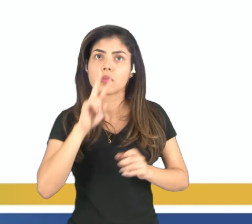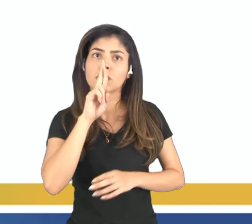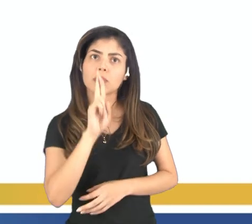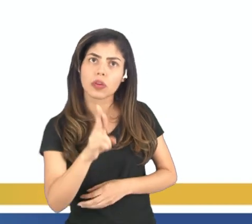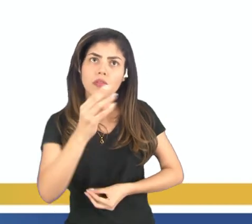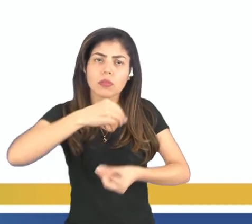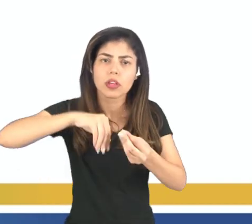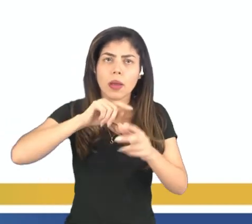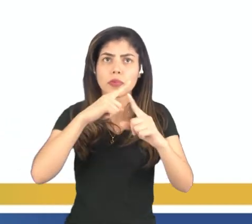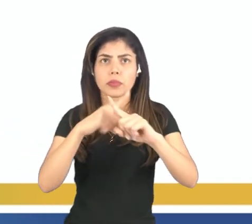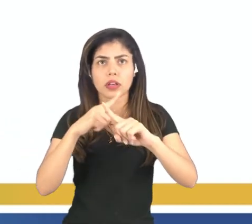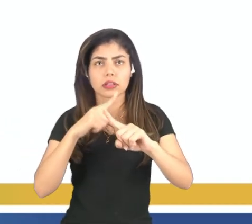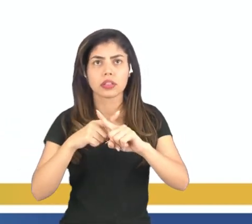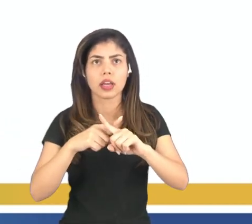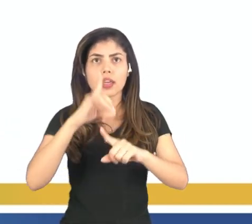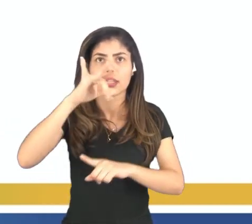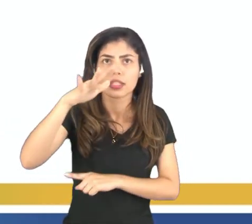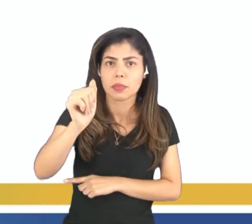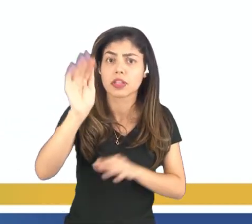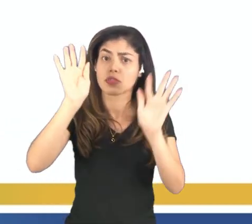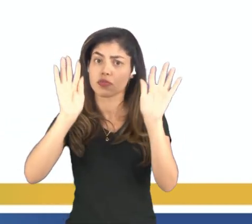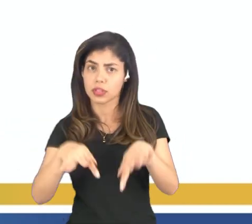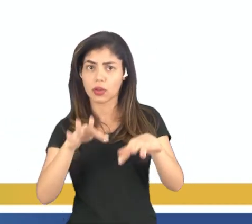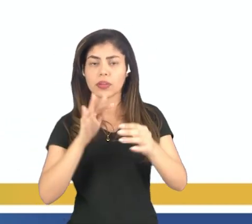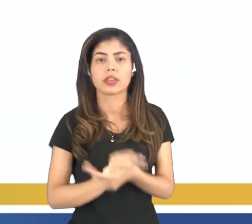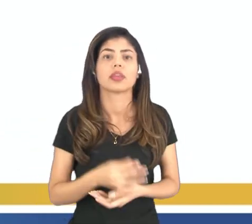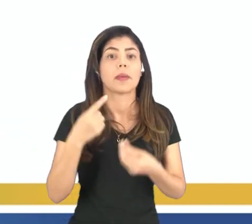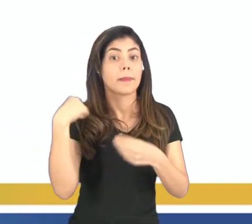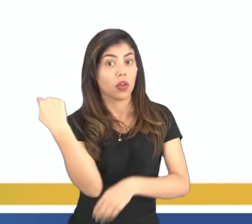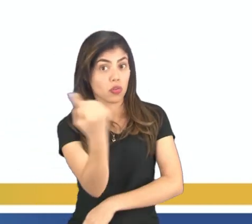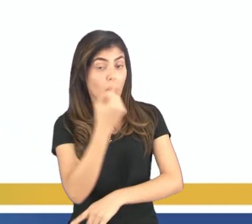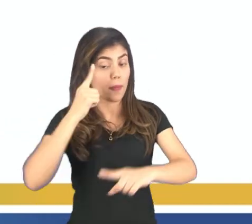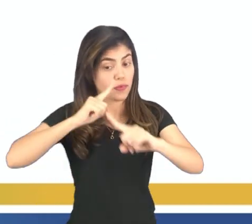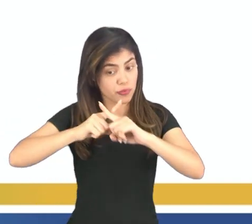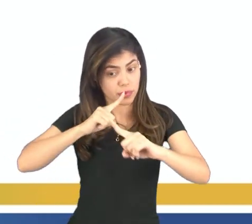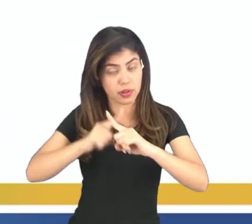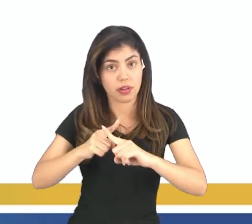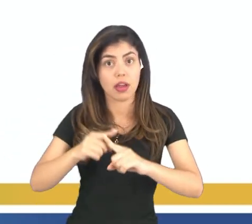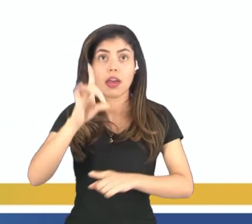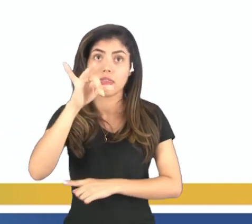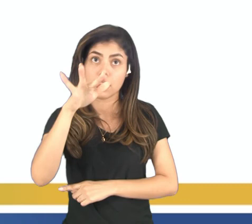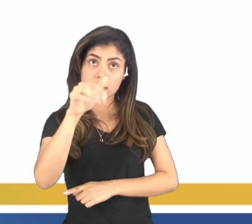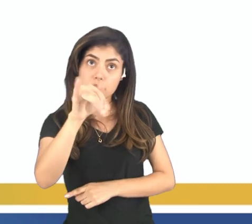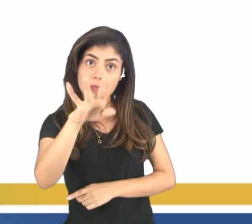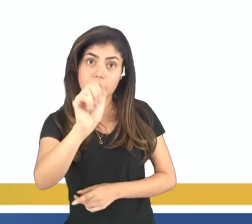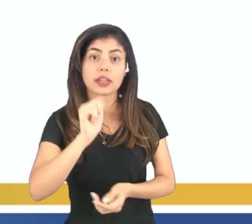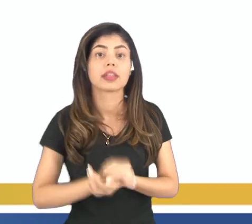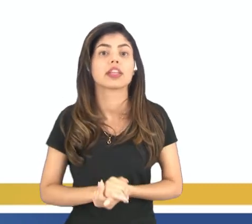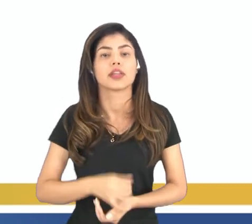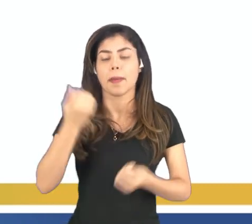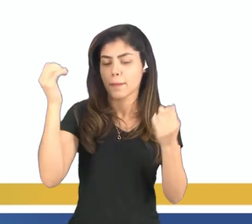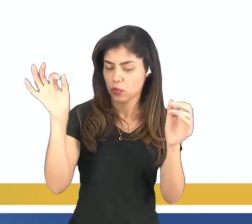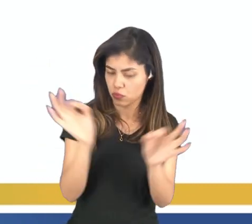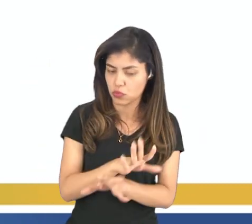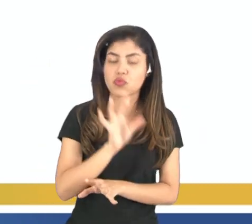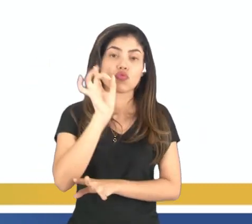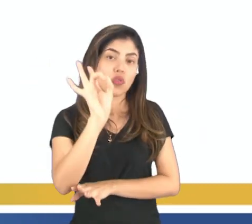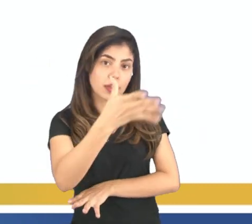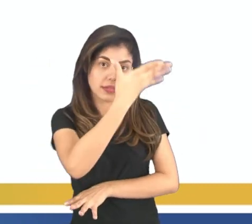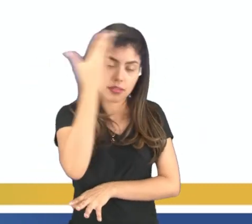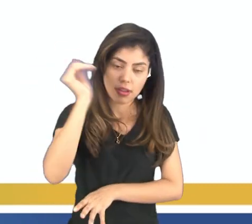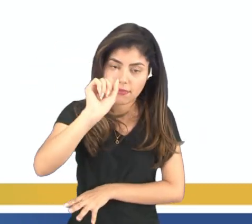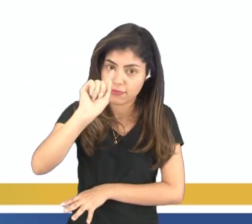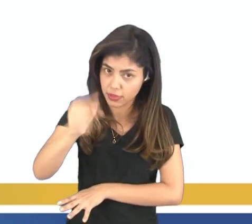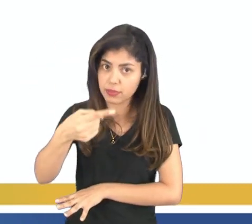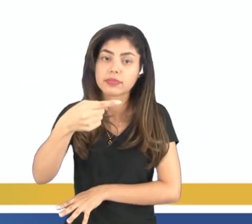situações que envolvem a multiplicação de decimais finitos então para a gente multiplicar decimais finitos baixa a gente